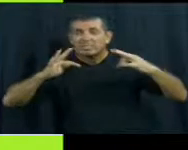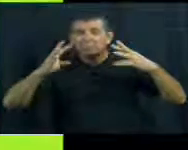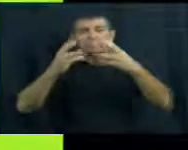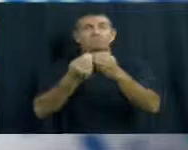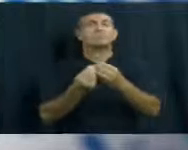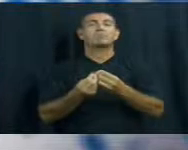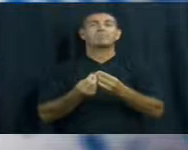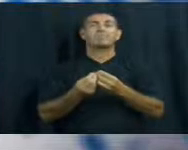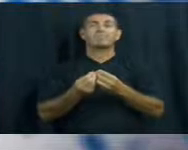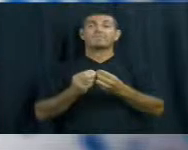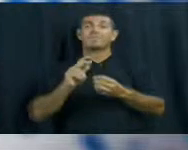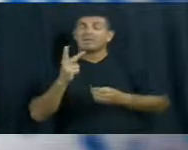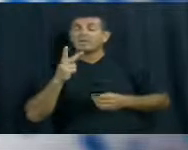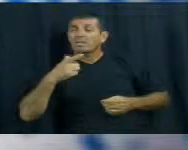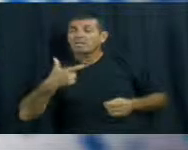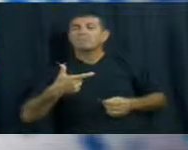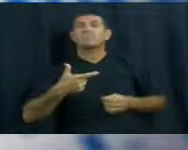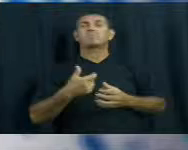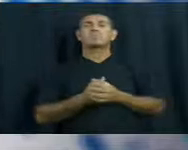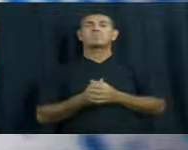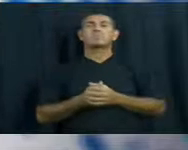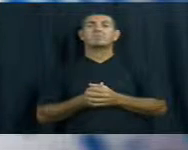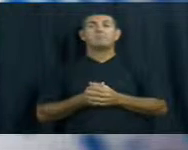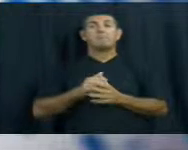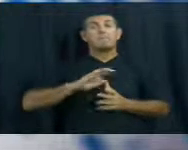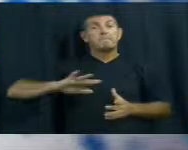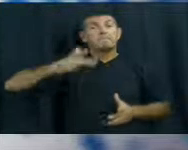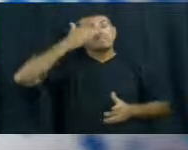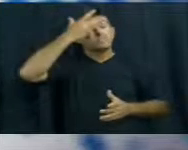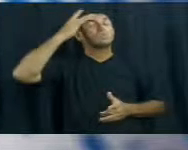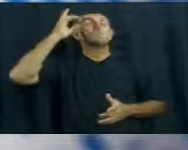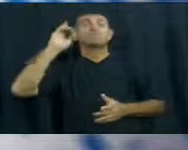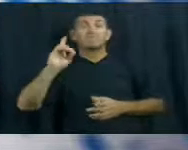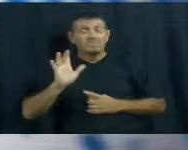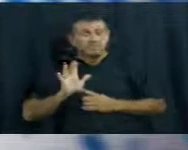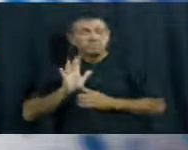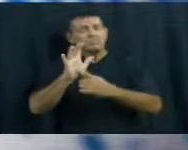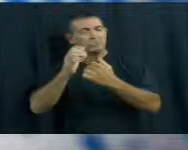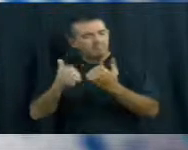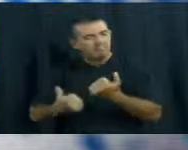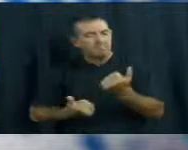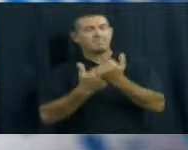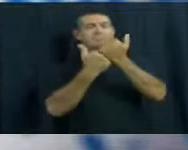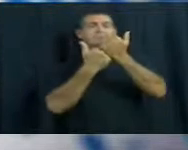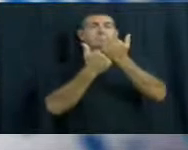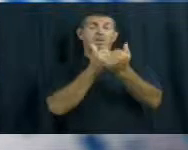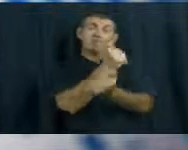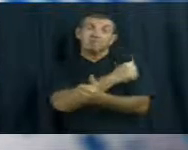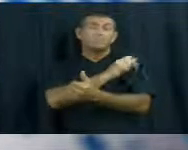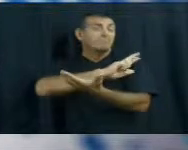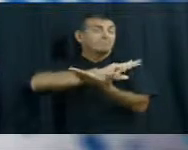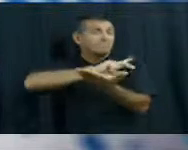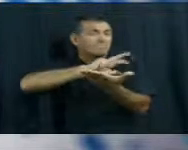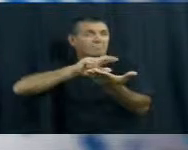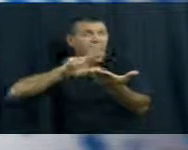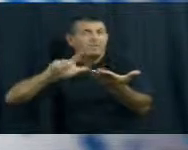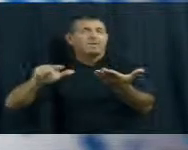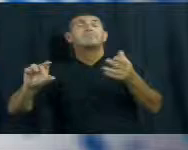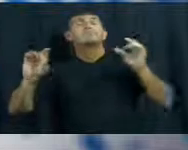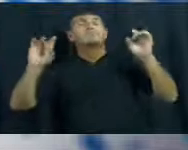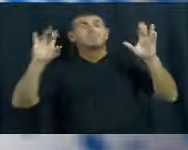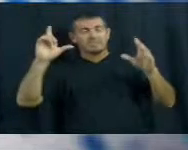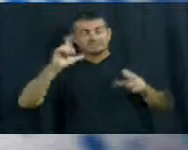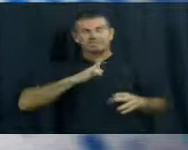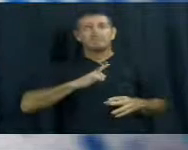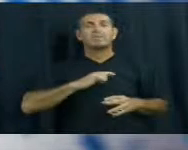agradecer a H2 Esporte pela parceria. Eles atendem pessoas com deficiência, eles têm vários alunos com deficiência, eles têm essa especialidade. Então,